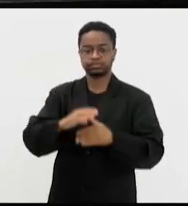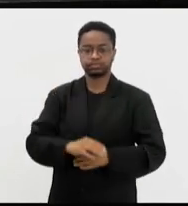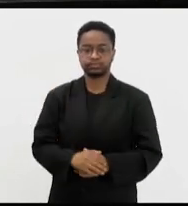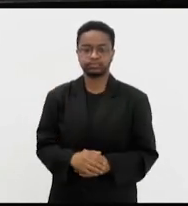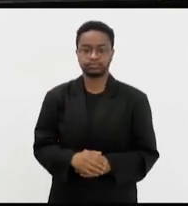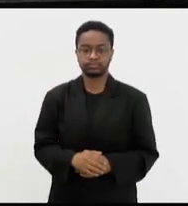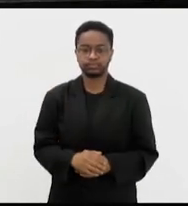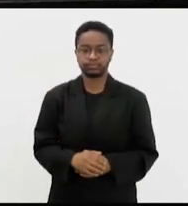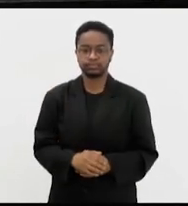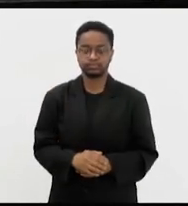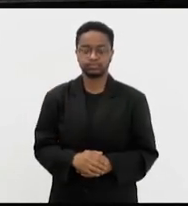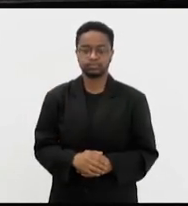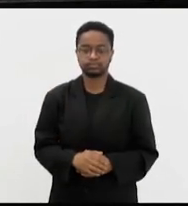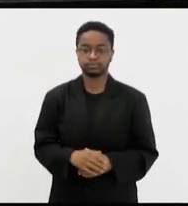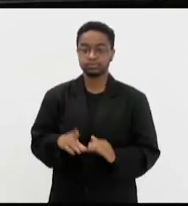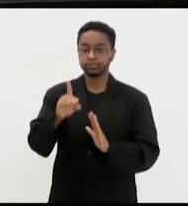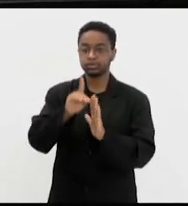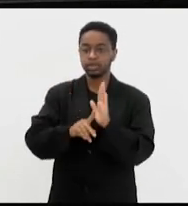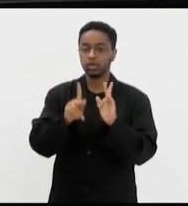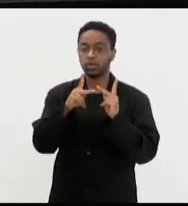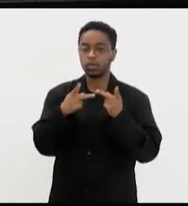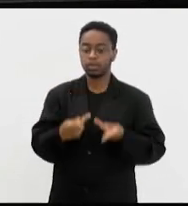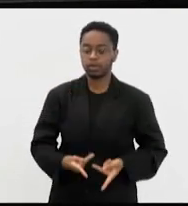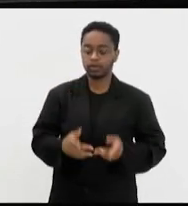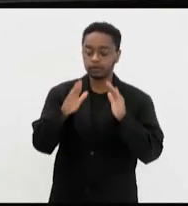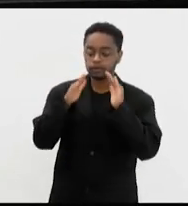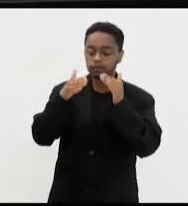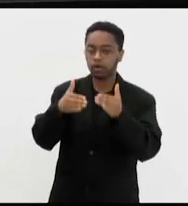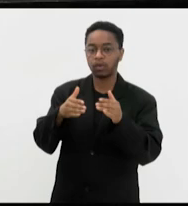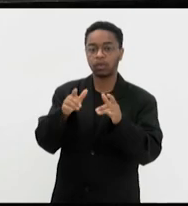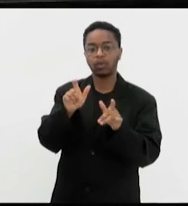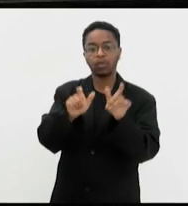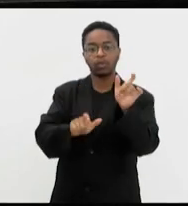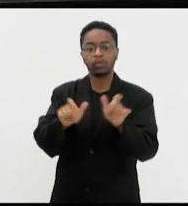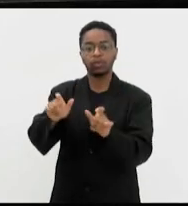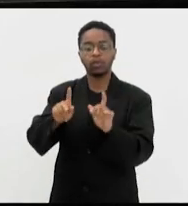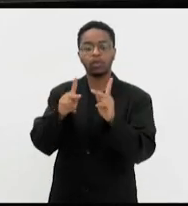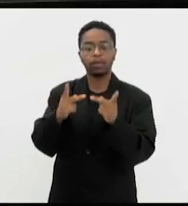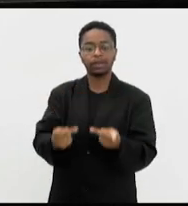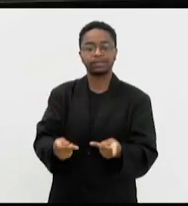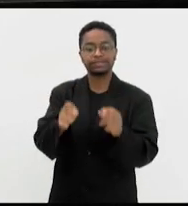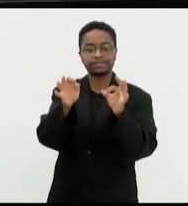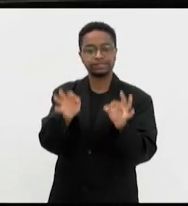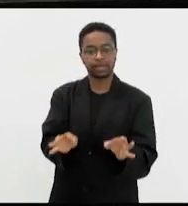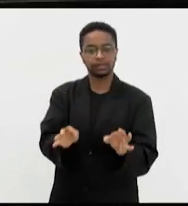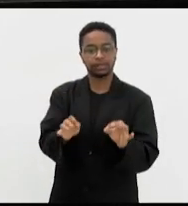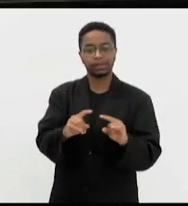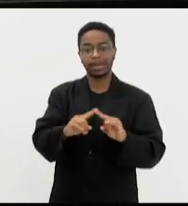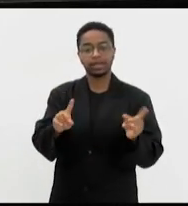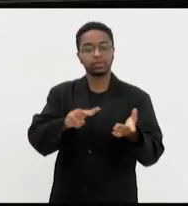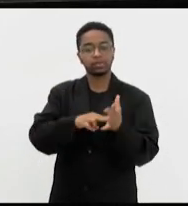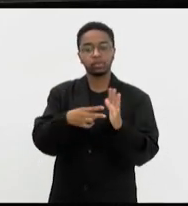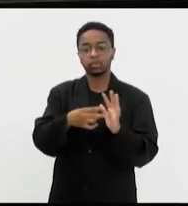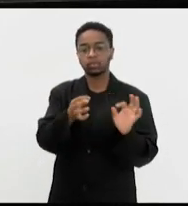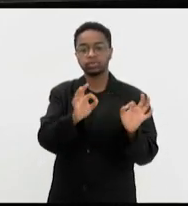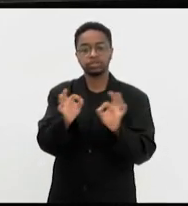poder Direitos Humanos para Humanos Direitos não significa